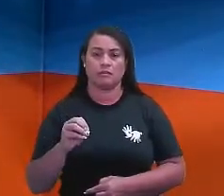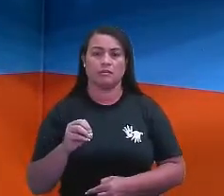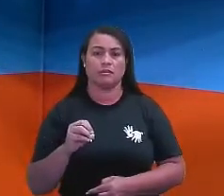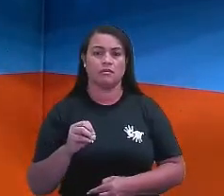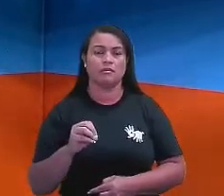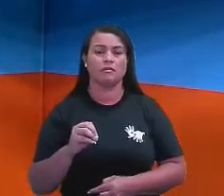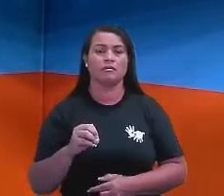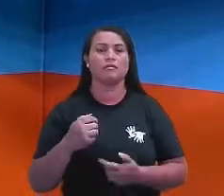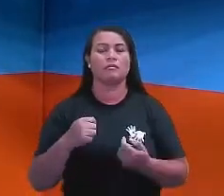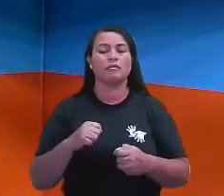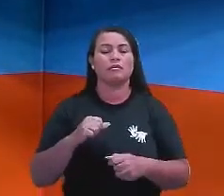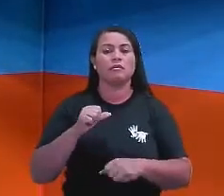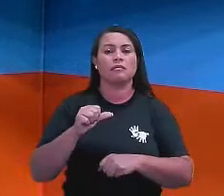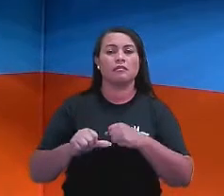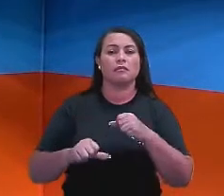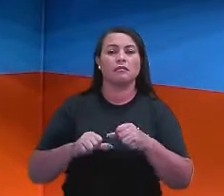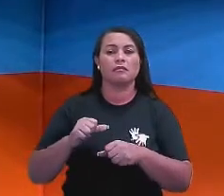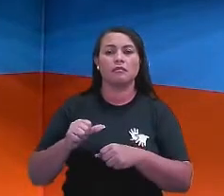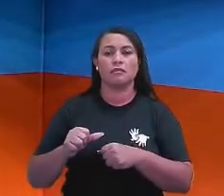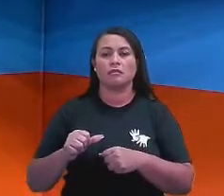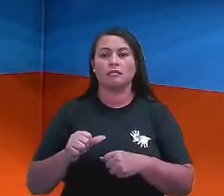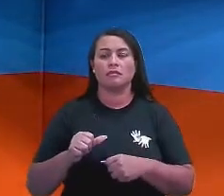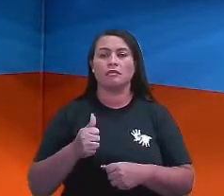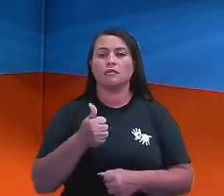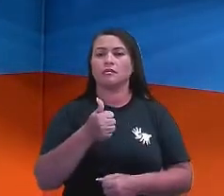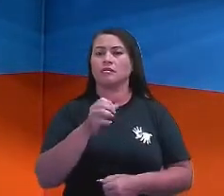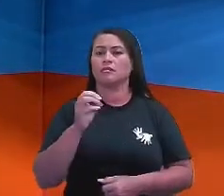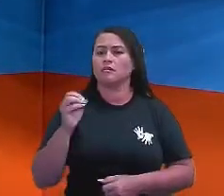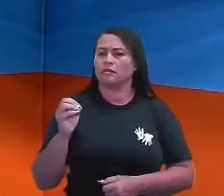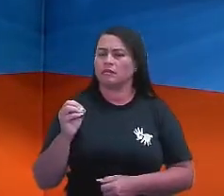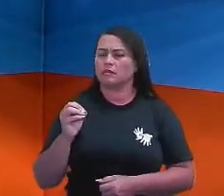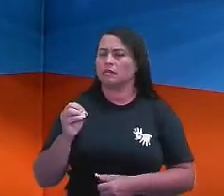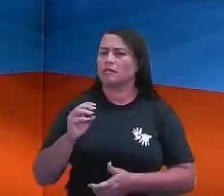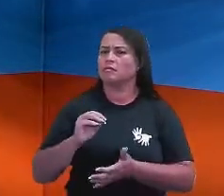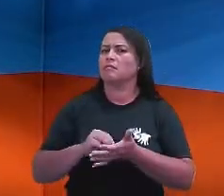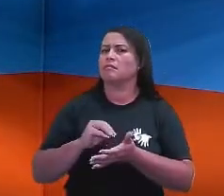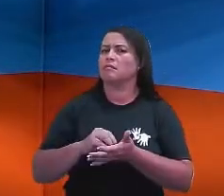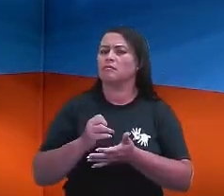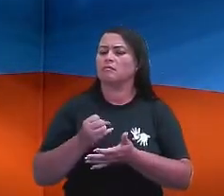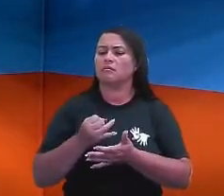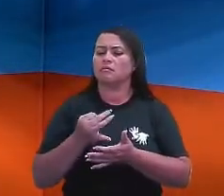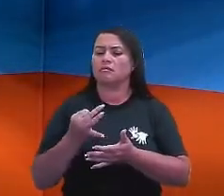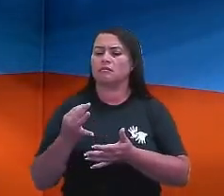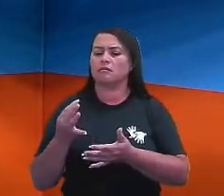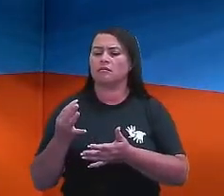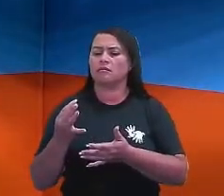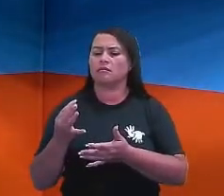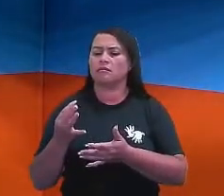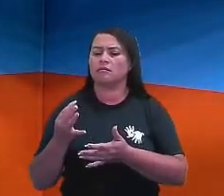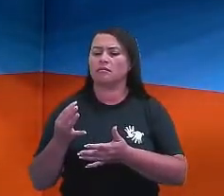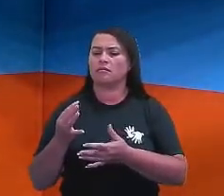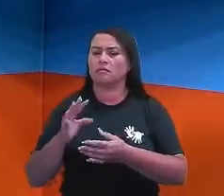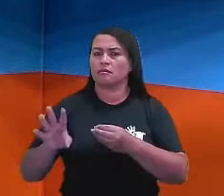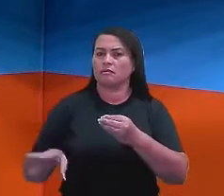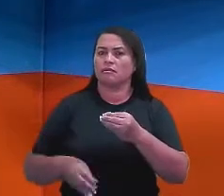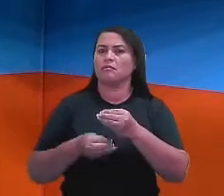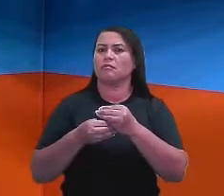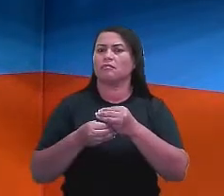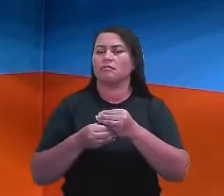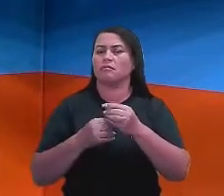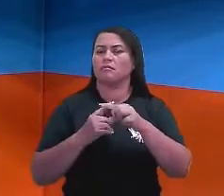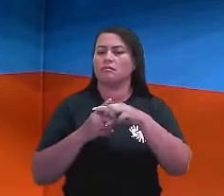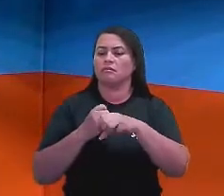preciso transformar numa centena, né? Então, quanto falta para completar 100 aí, para eu adicionar esse